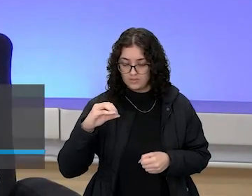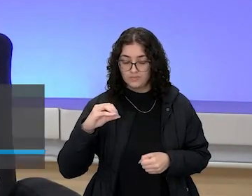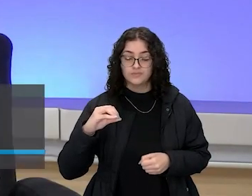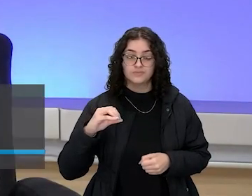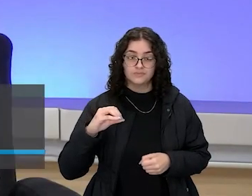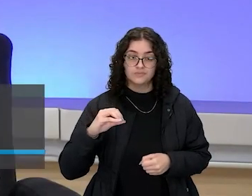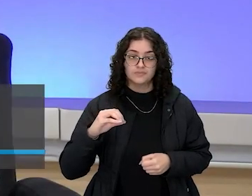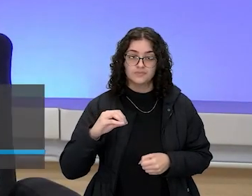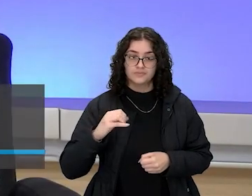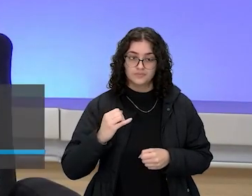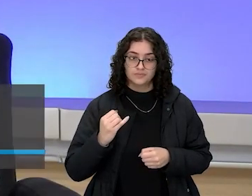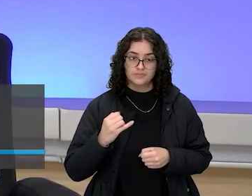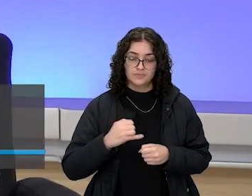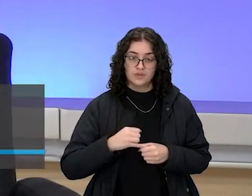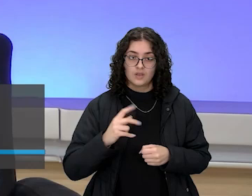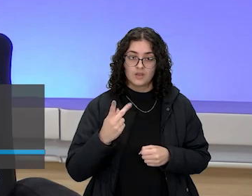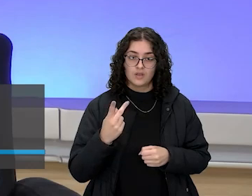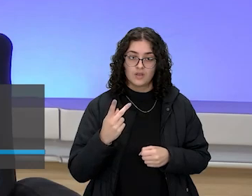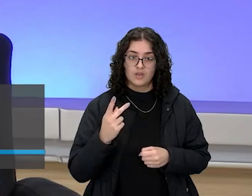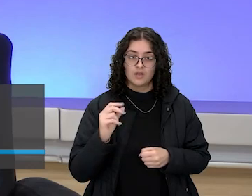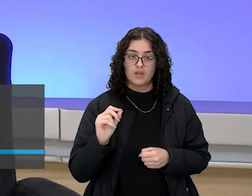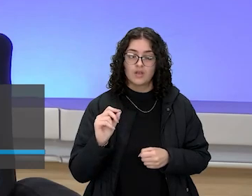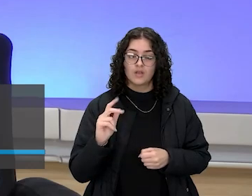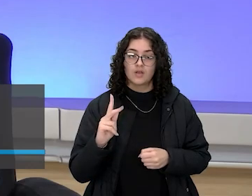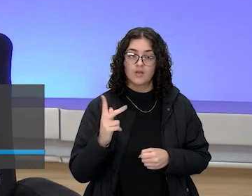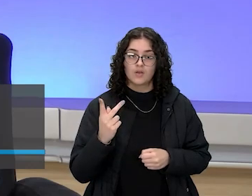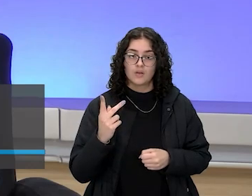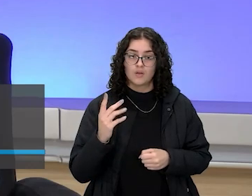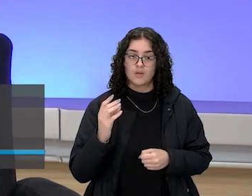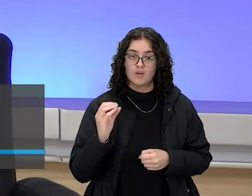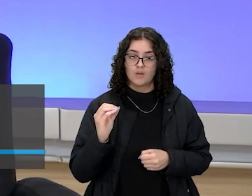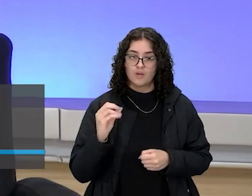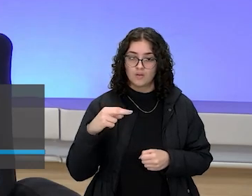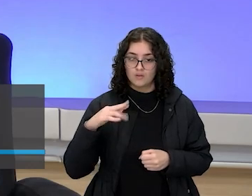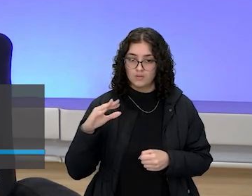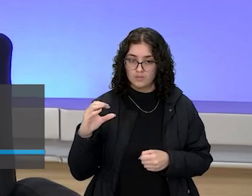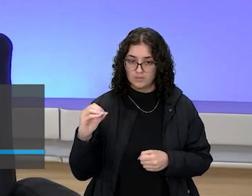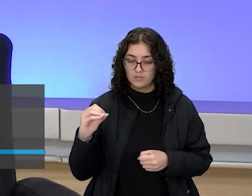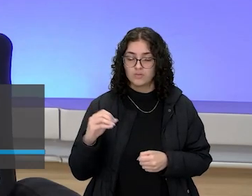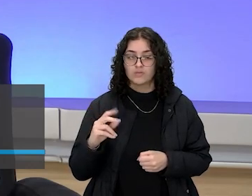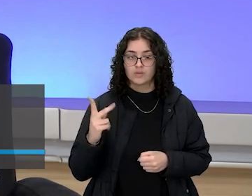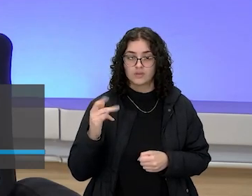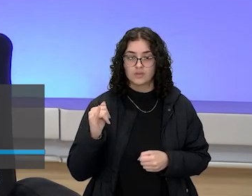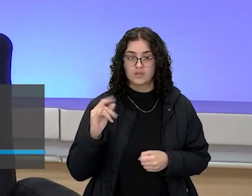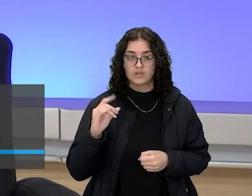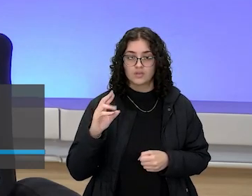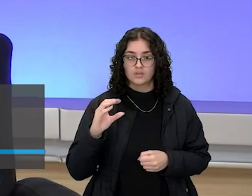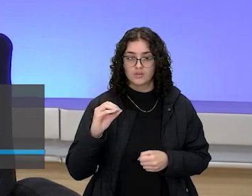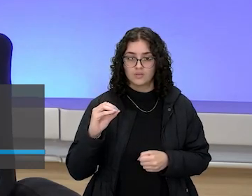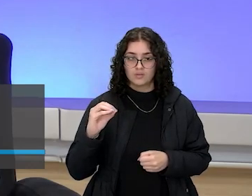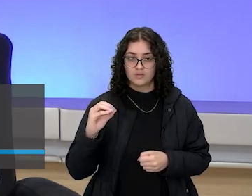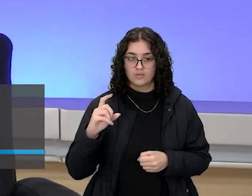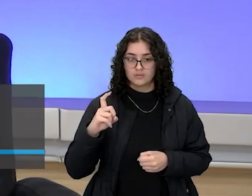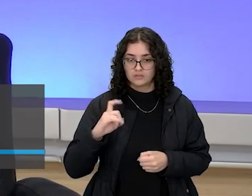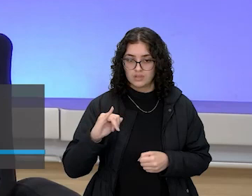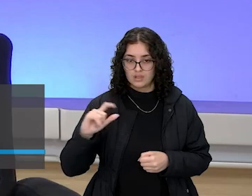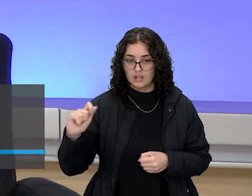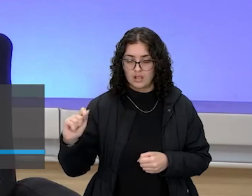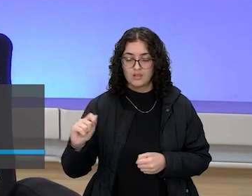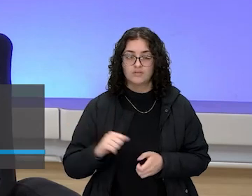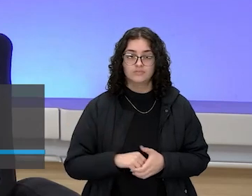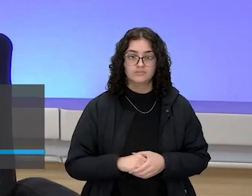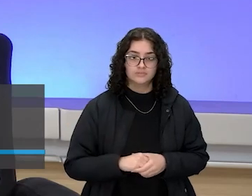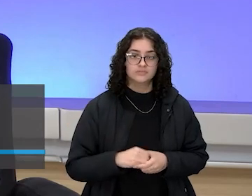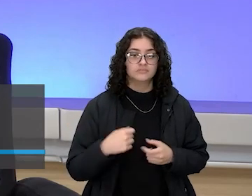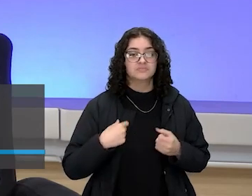H3O+, e o OH- é o ânion hidroxila. Tem alguns lugares que escrevem oxidrila, tá, gente? Então,